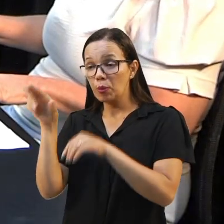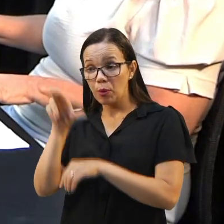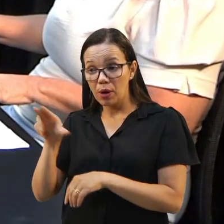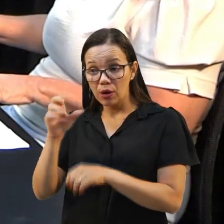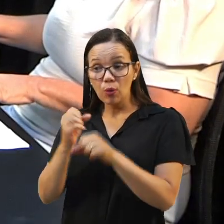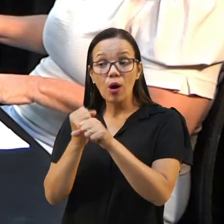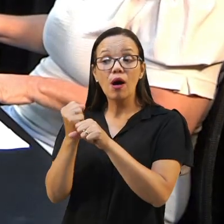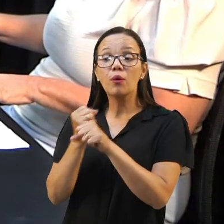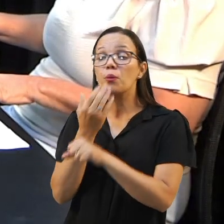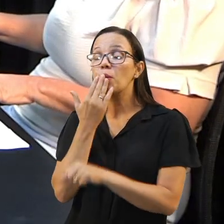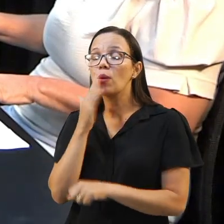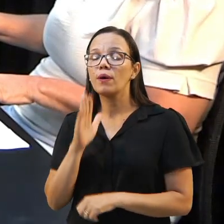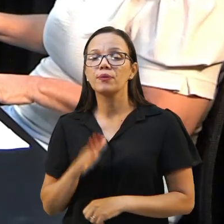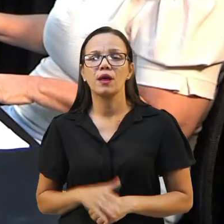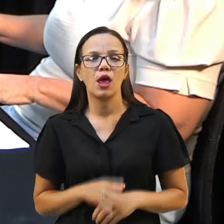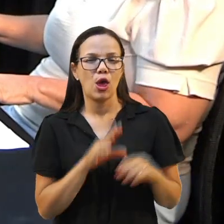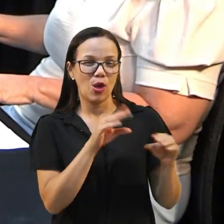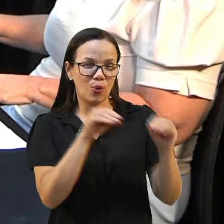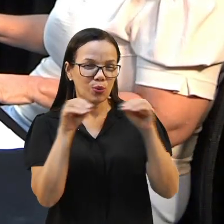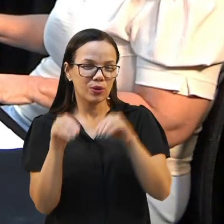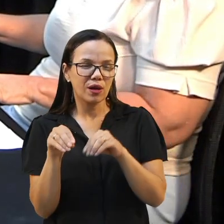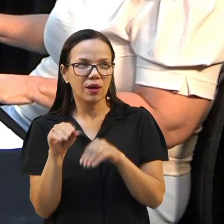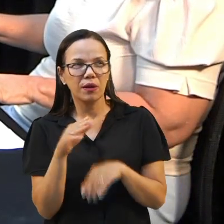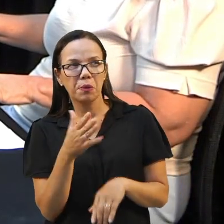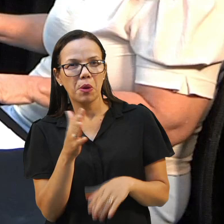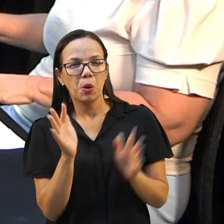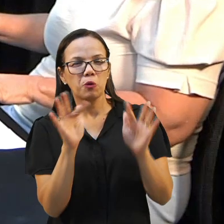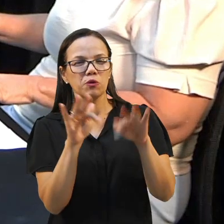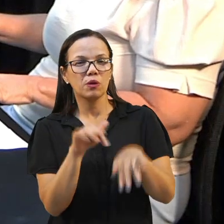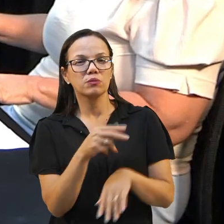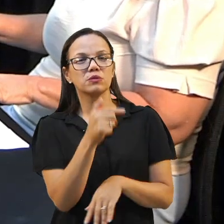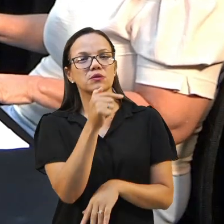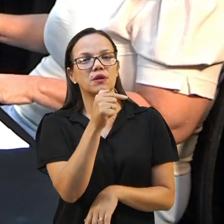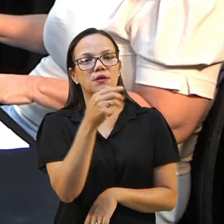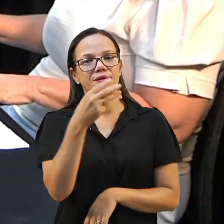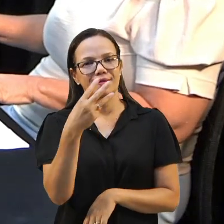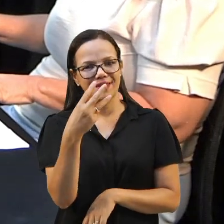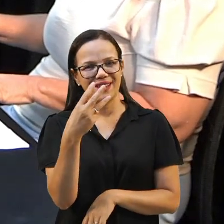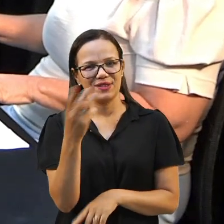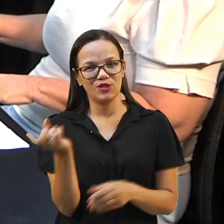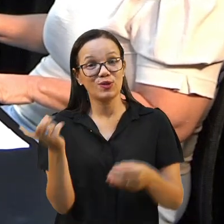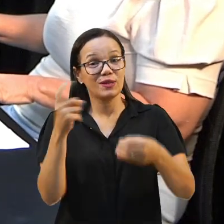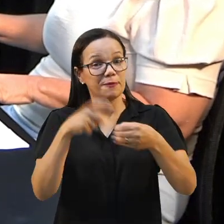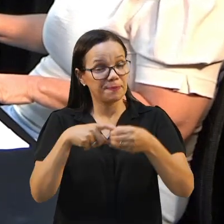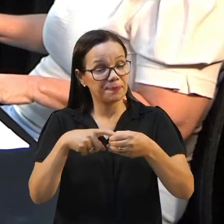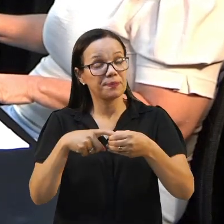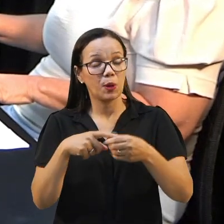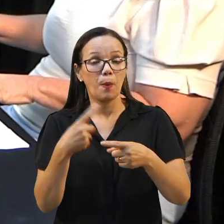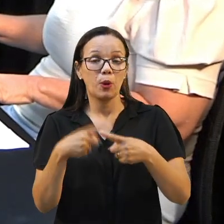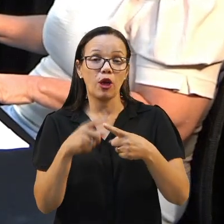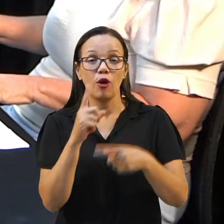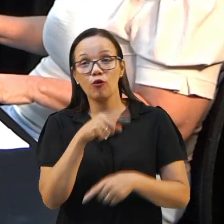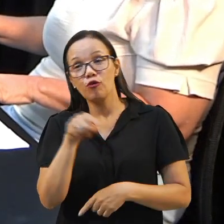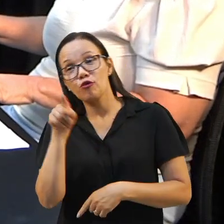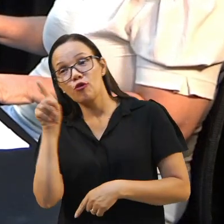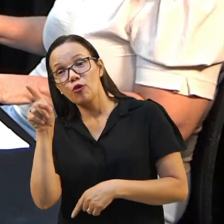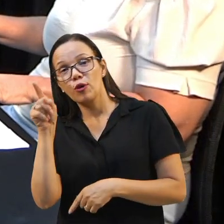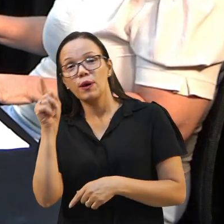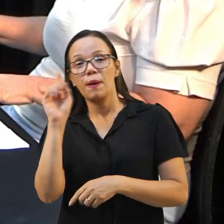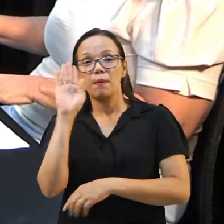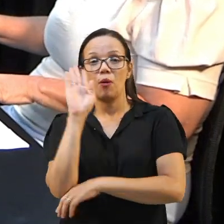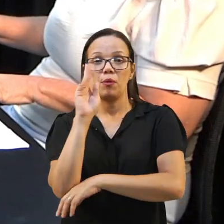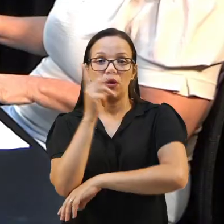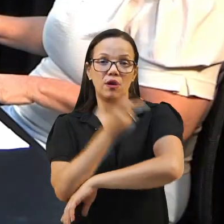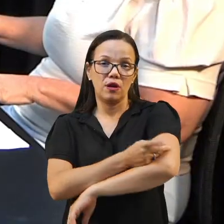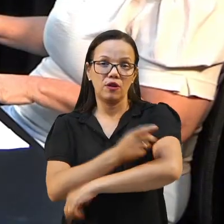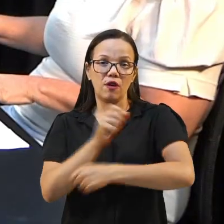ano? Eu vim para Uberlândia no final de 73, de volta, né? Porque eu fui para Belo Horizonte, fiz curso de